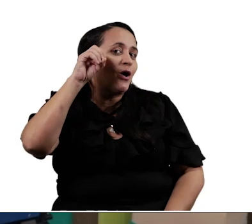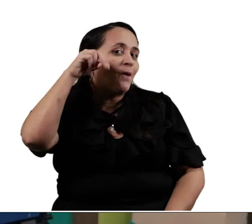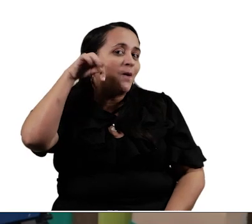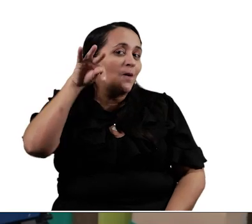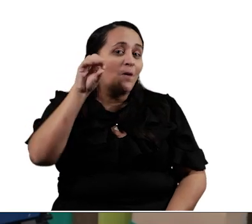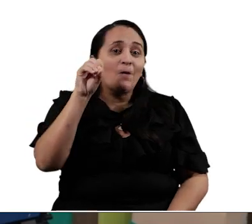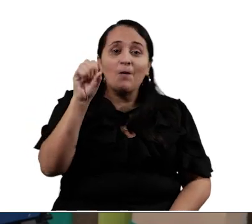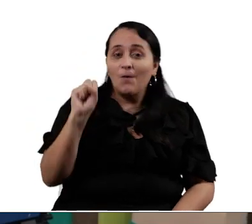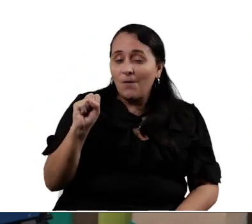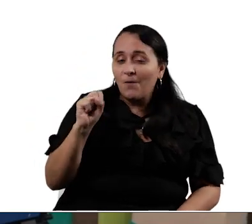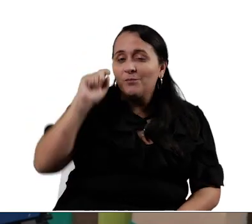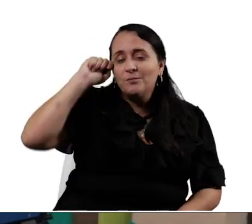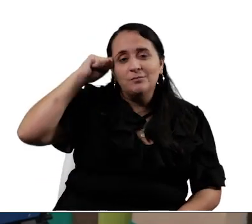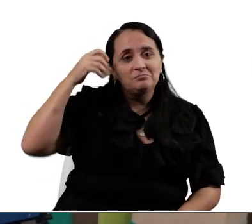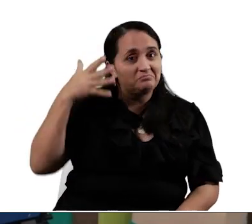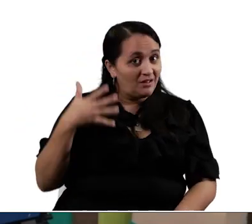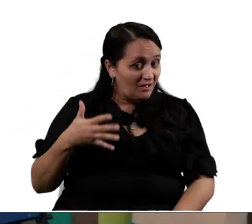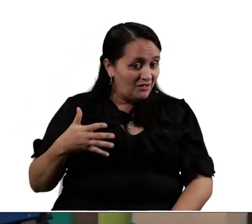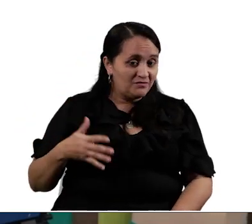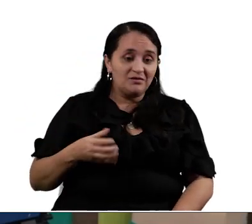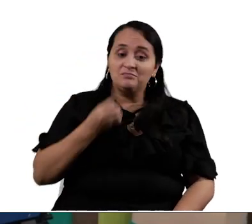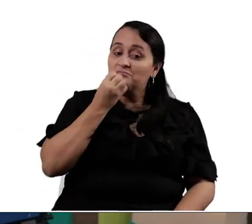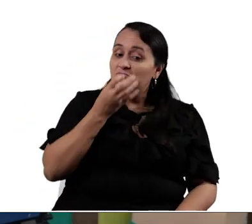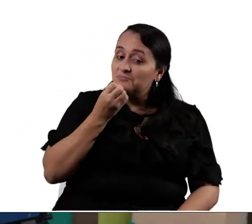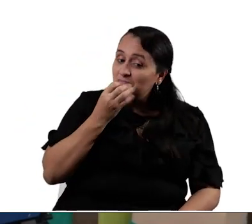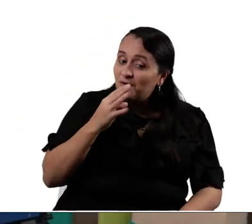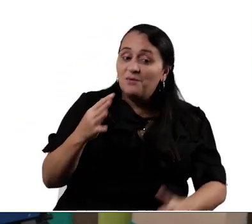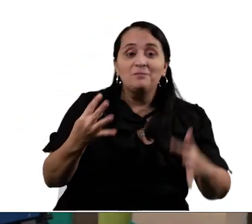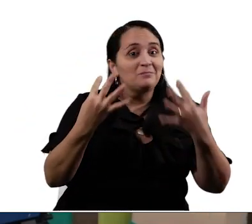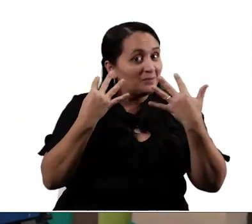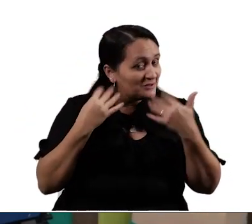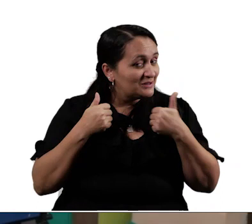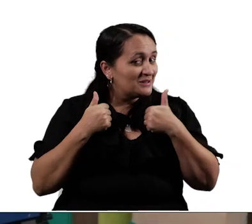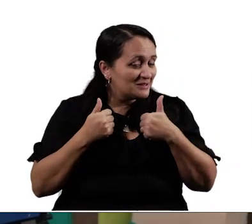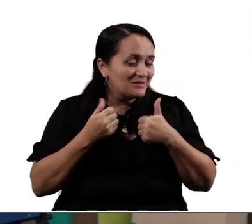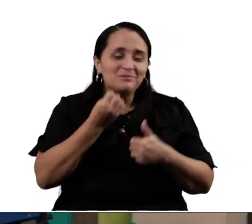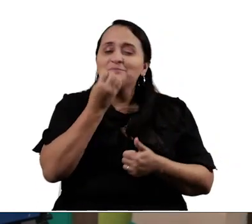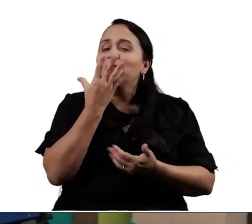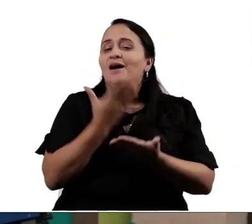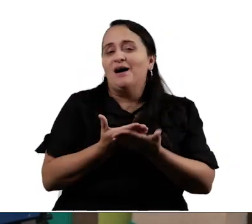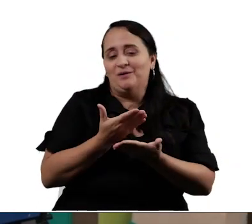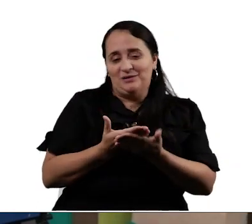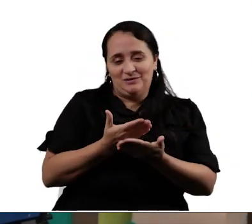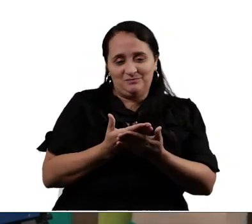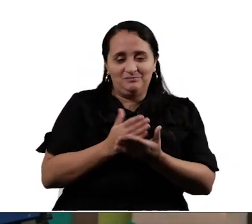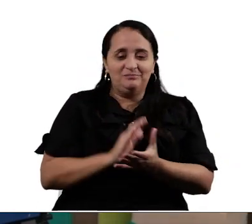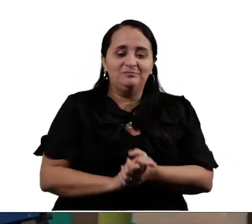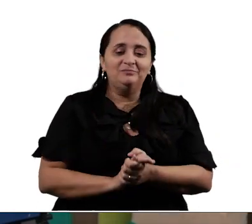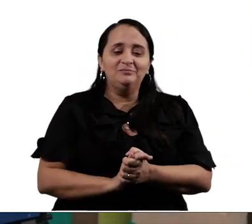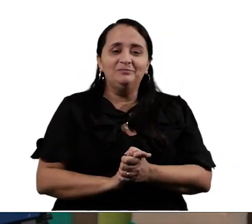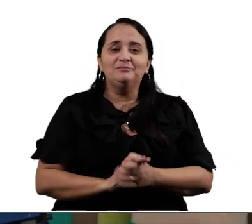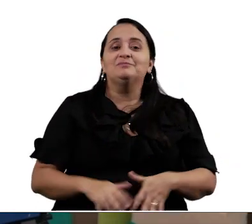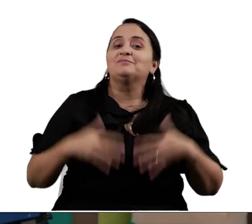o ambiente, prestem atenção porque a história tá boa, viu? Boa aula! Então, meus alunos, a nossa aula